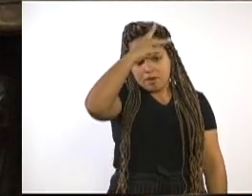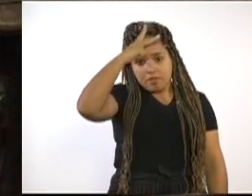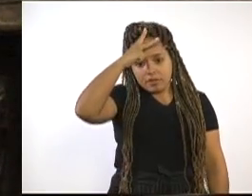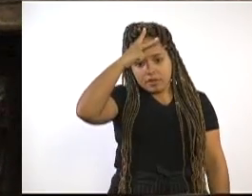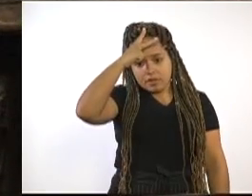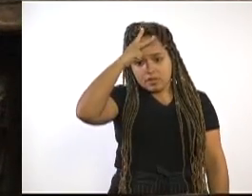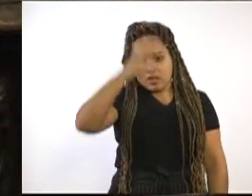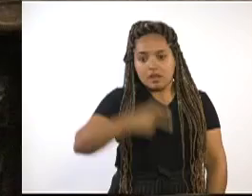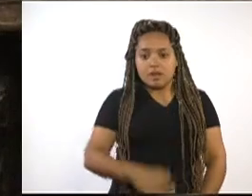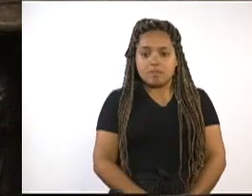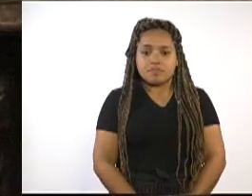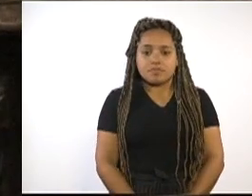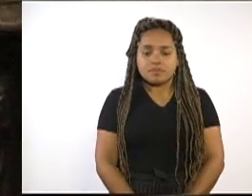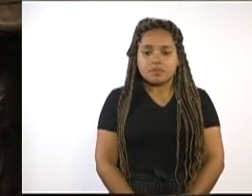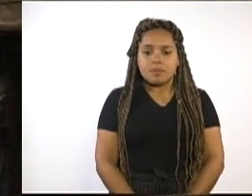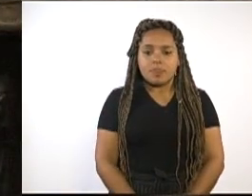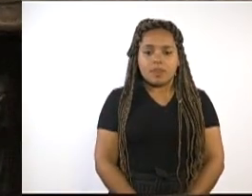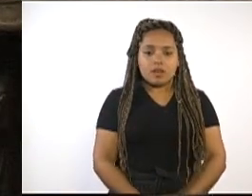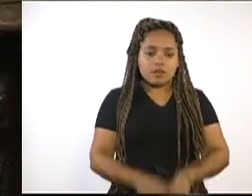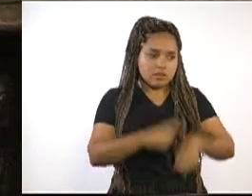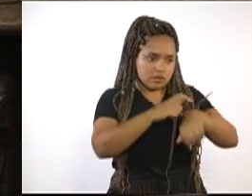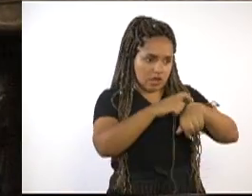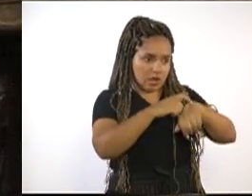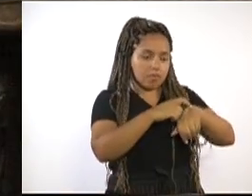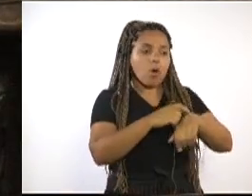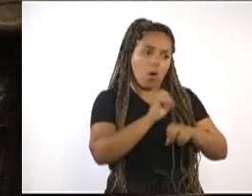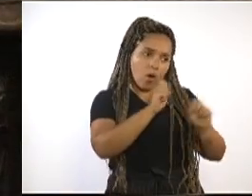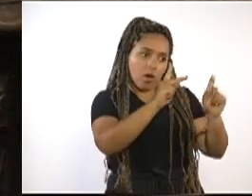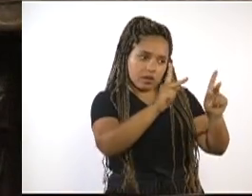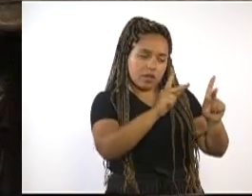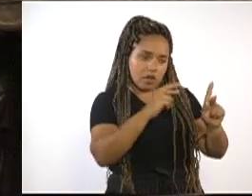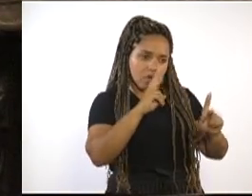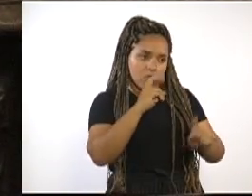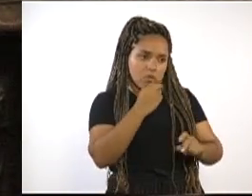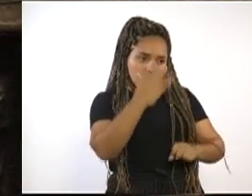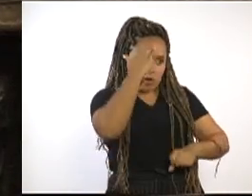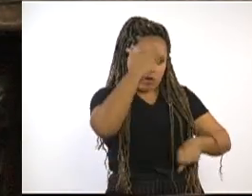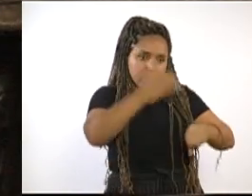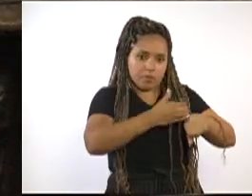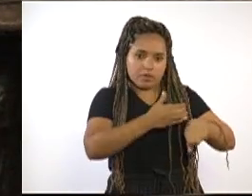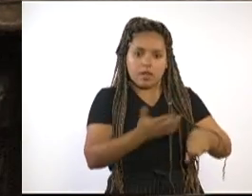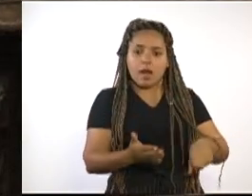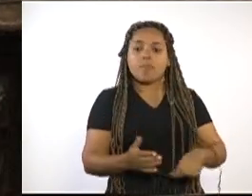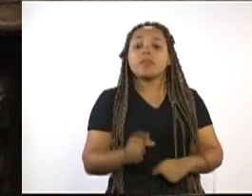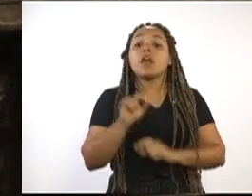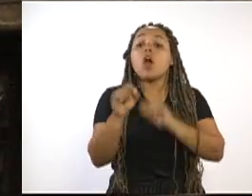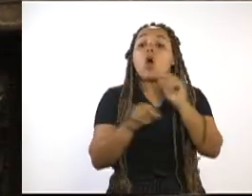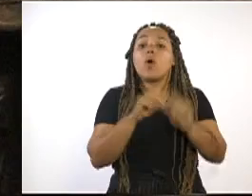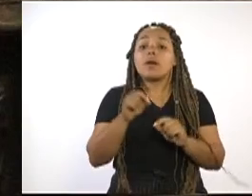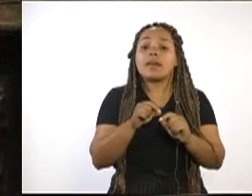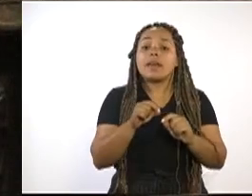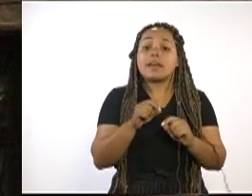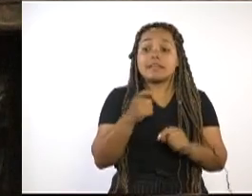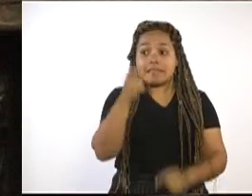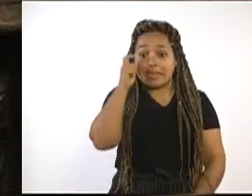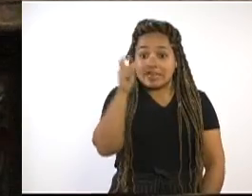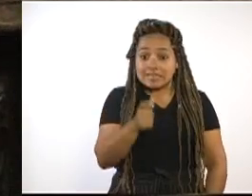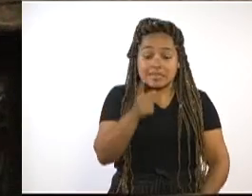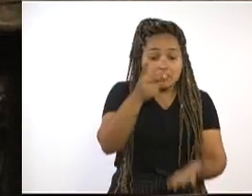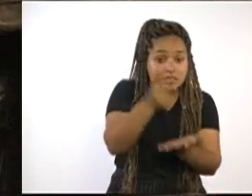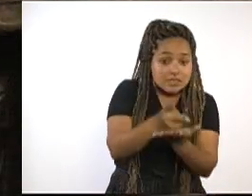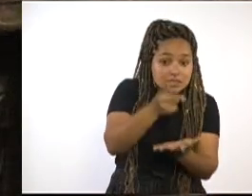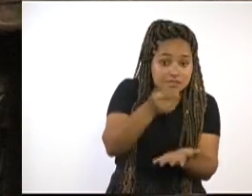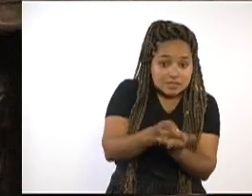já estou encerrando, o interessante, senhor presidente, que as mesmas tragédias sempre